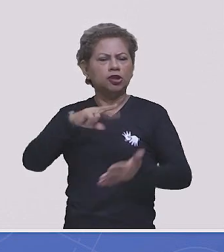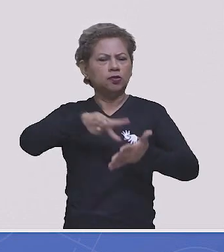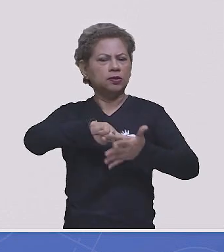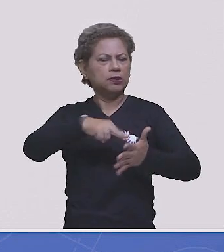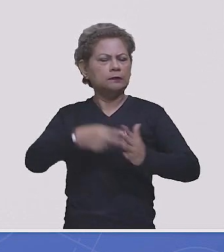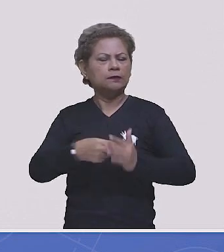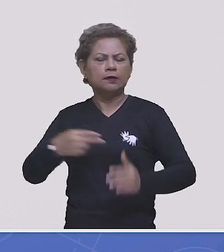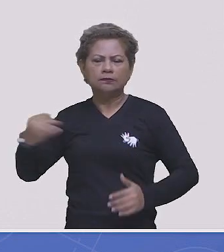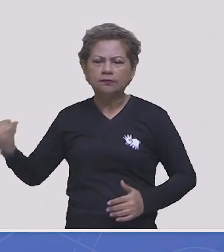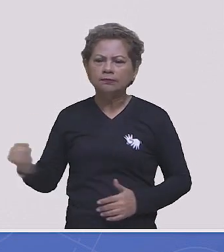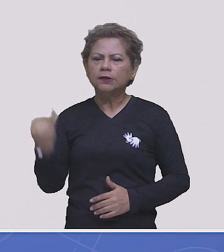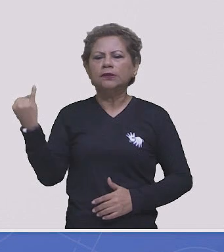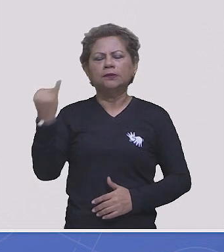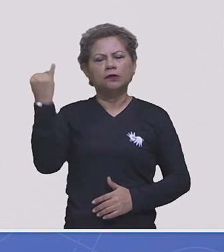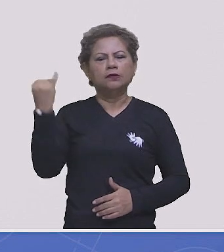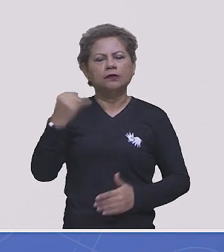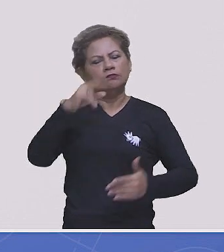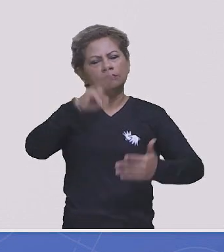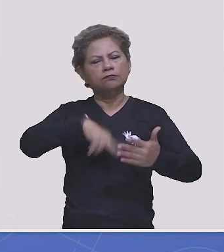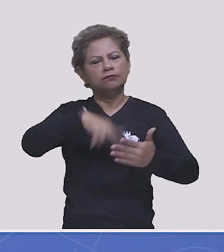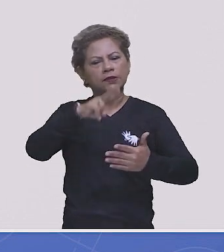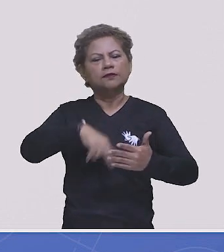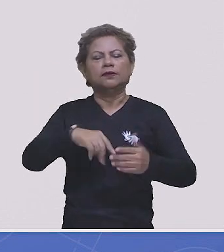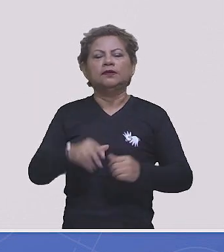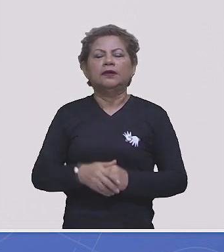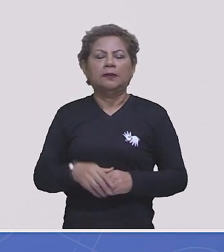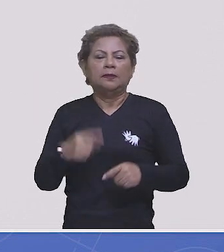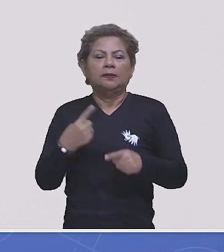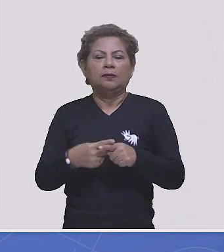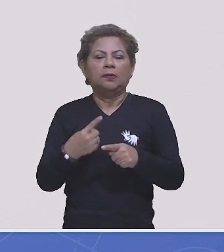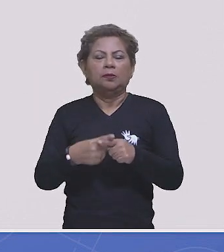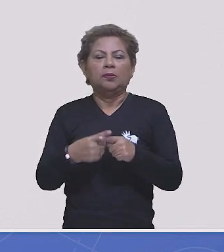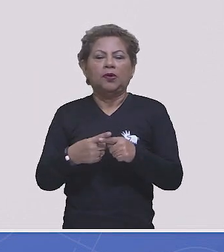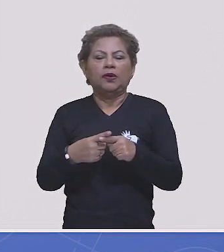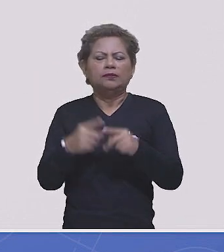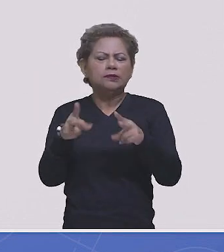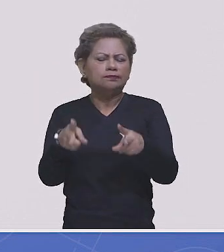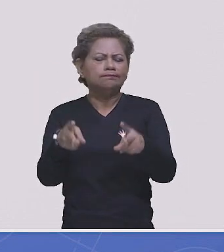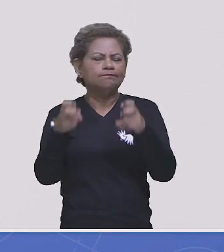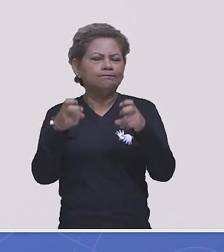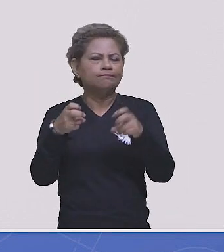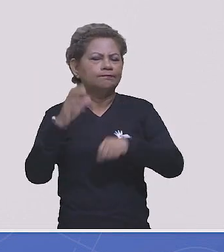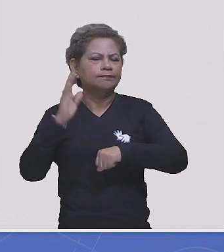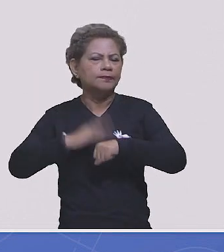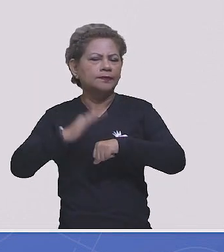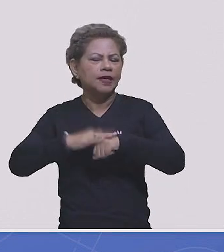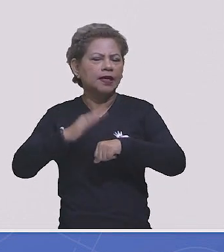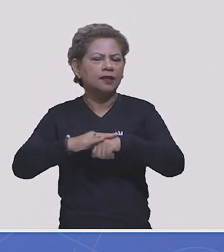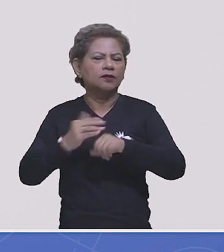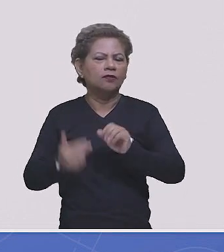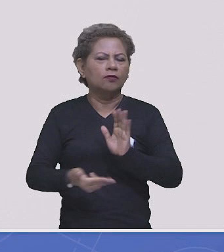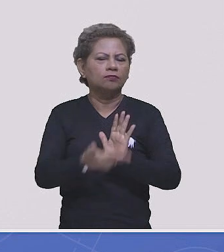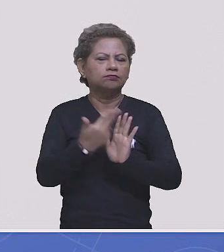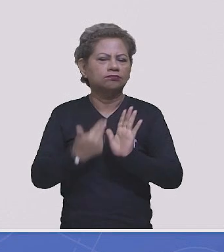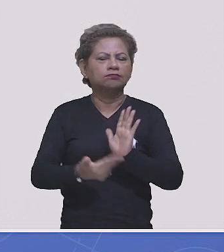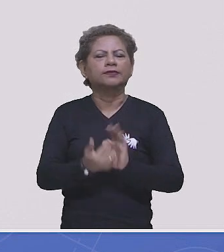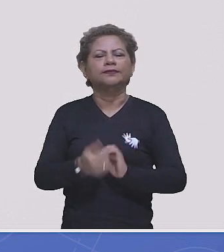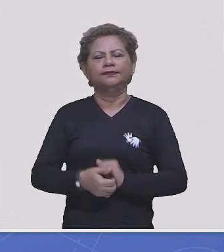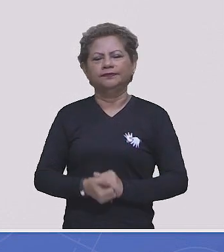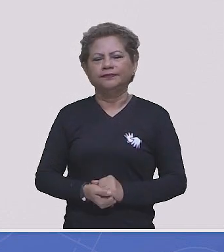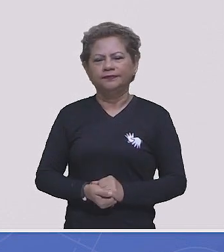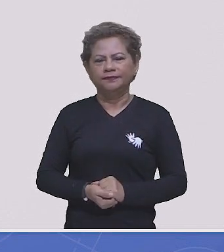posição de perfil, né, ele dava uma melhor visualização. Então, novamente, o tronco